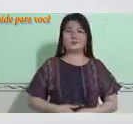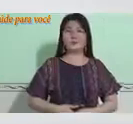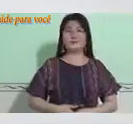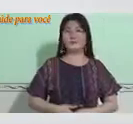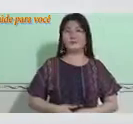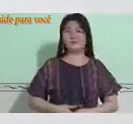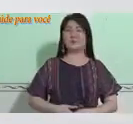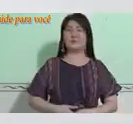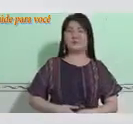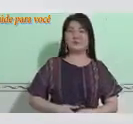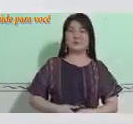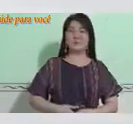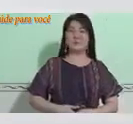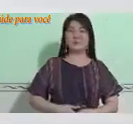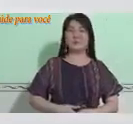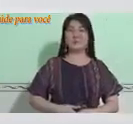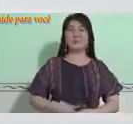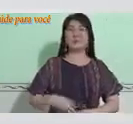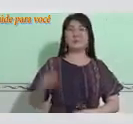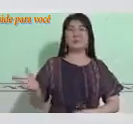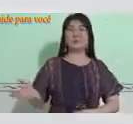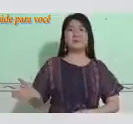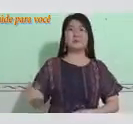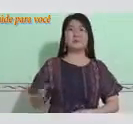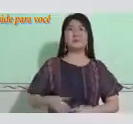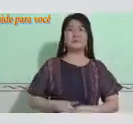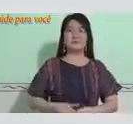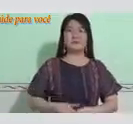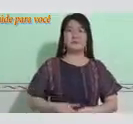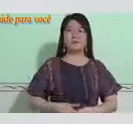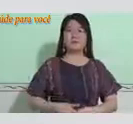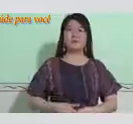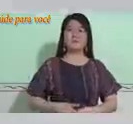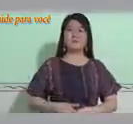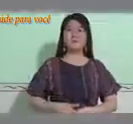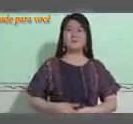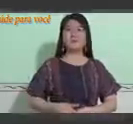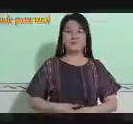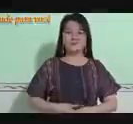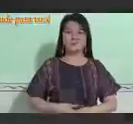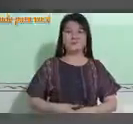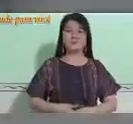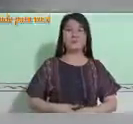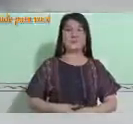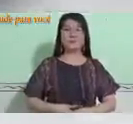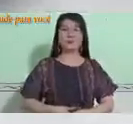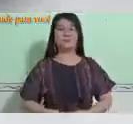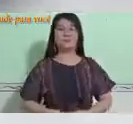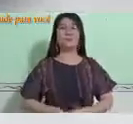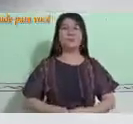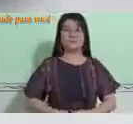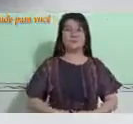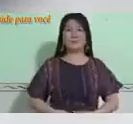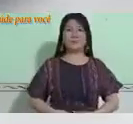p o r a n a t u o s t o u r a s b o l h a s e v i t o c o n t a t o c